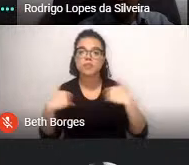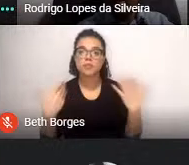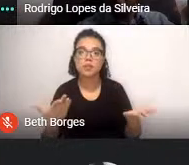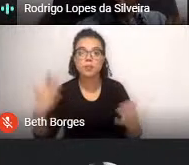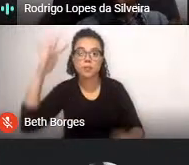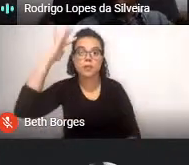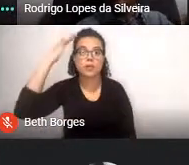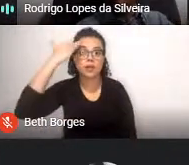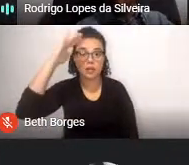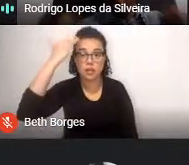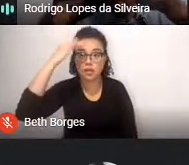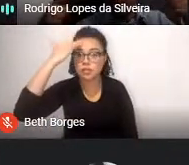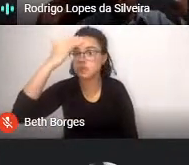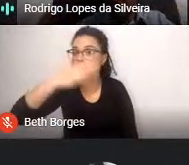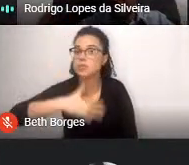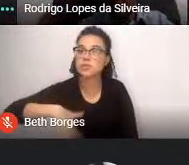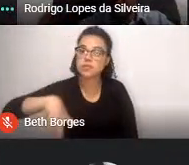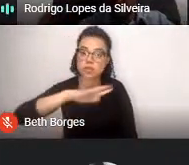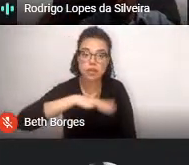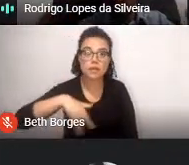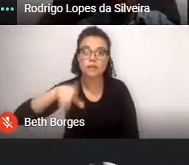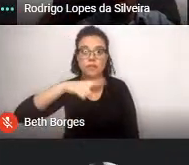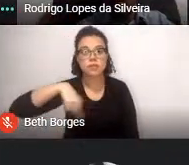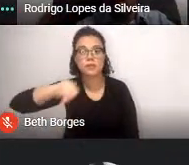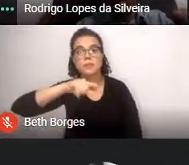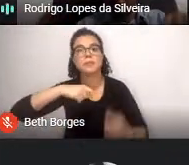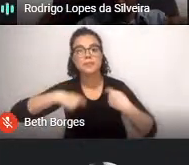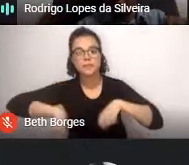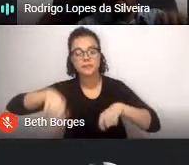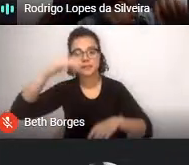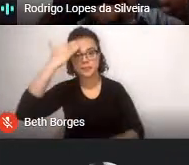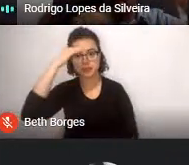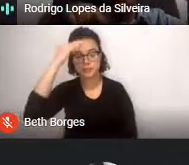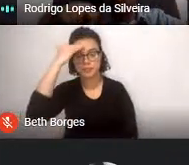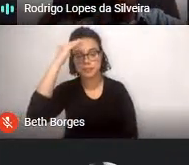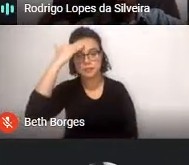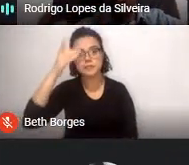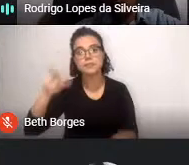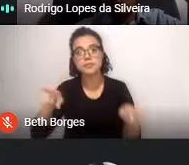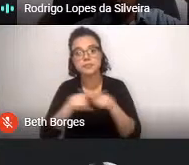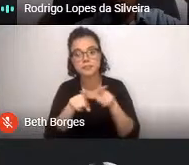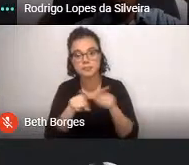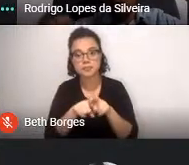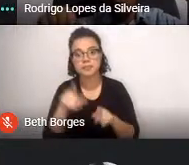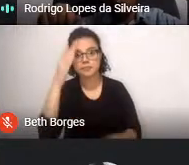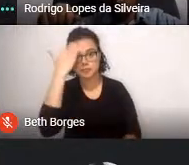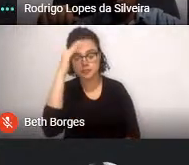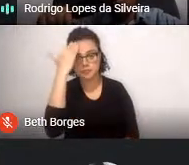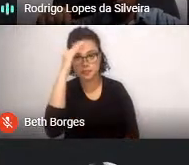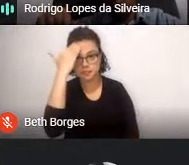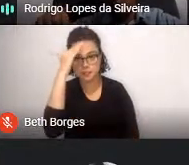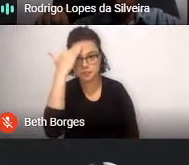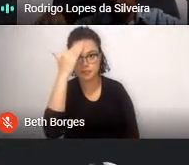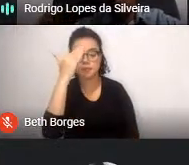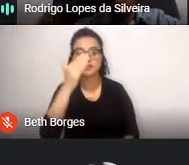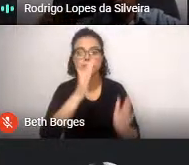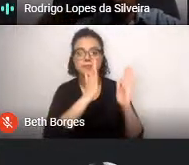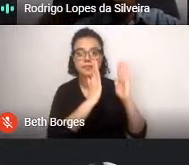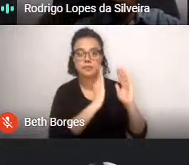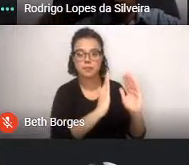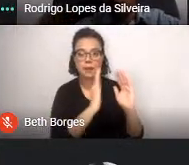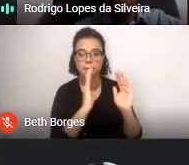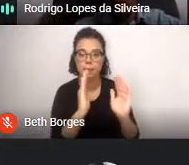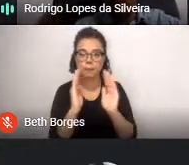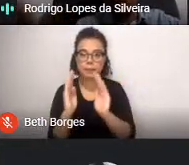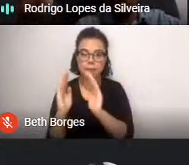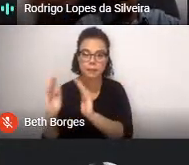aquilo e também, tá, para entender passo a passo de todo esse protocolo,